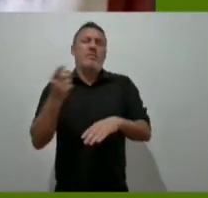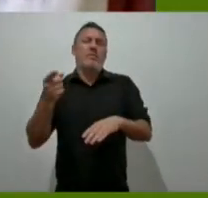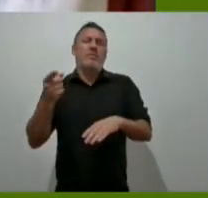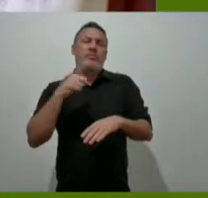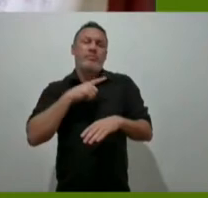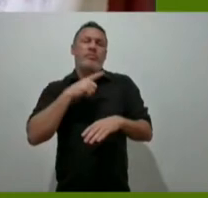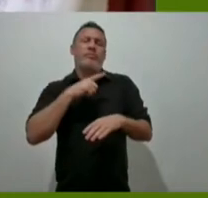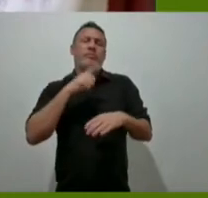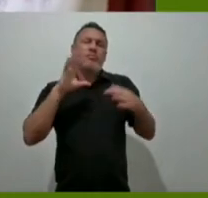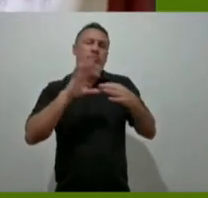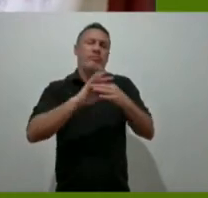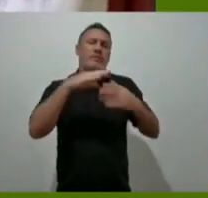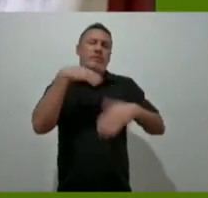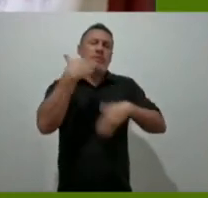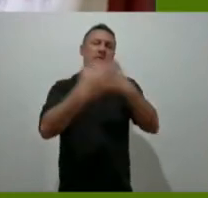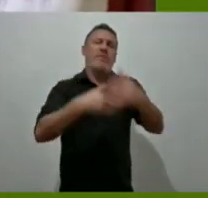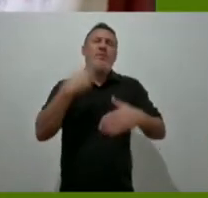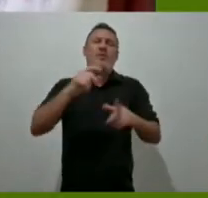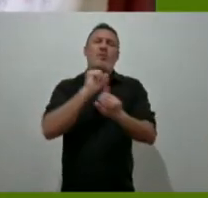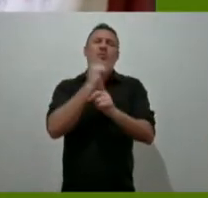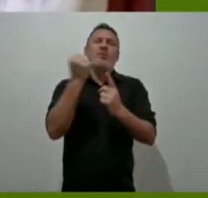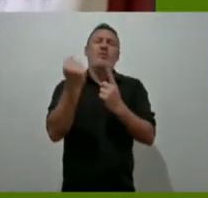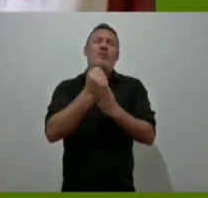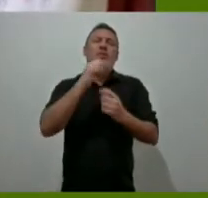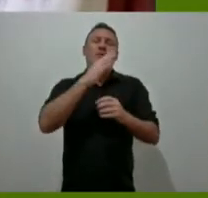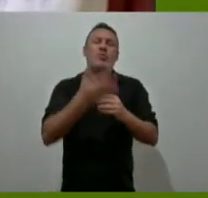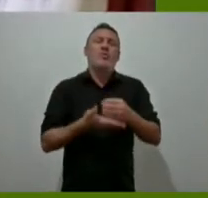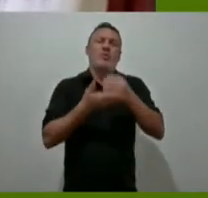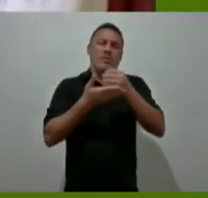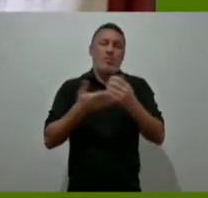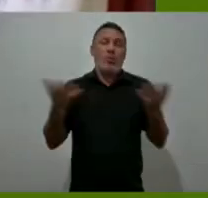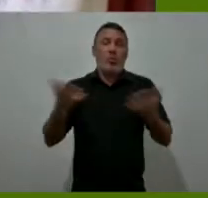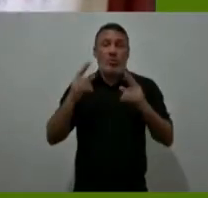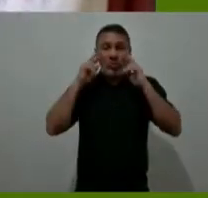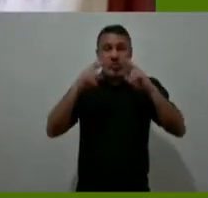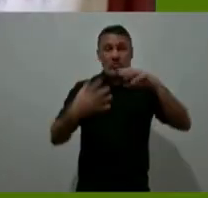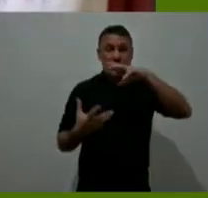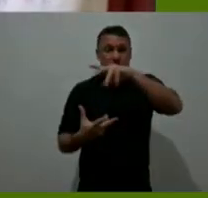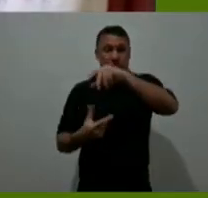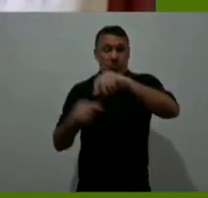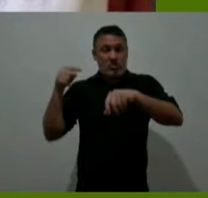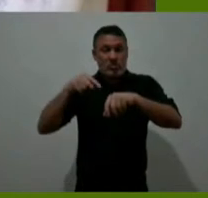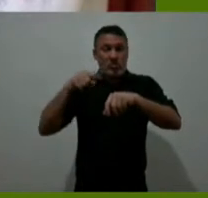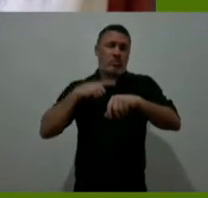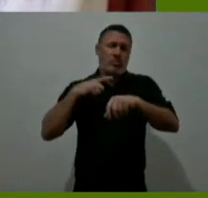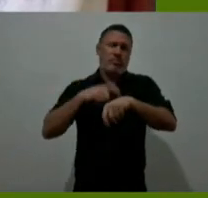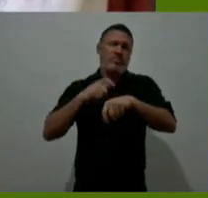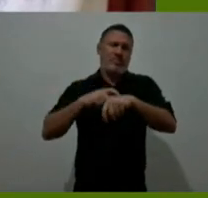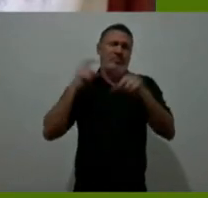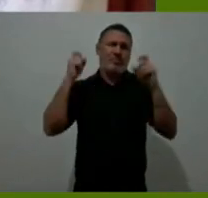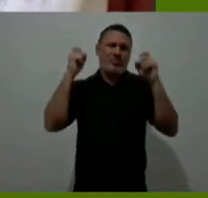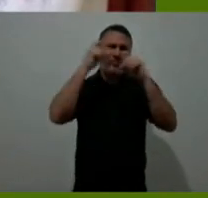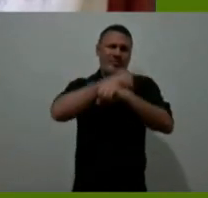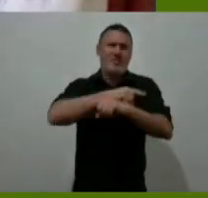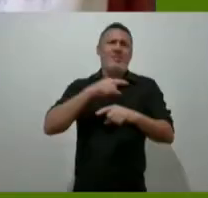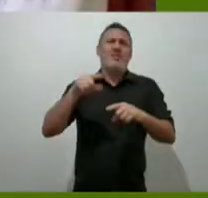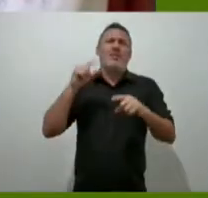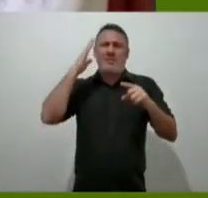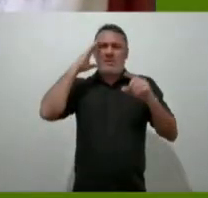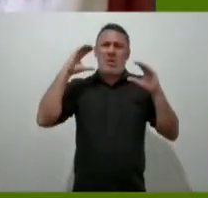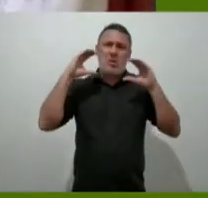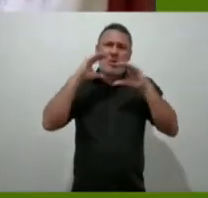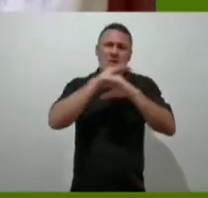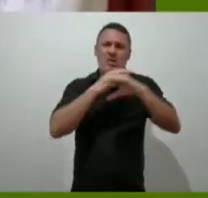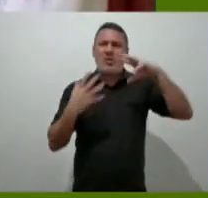uma sociedade. Hoje, nós estamos vendo o planeta vivendo um momento dramático de aquecimento global. Veja